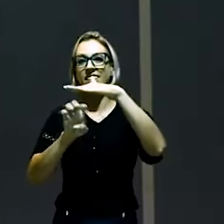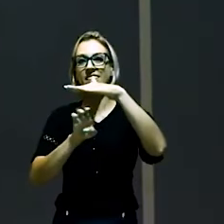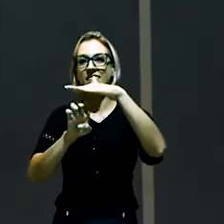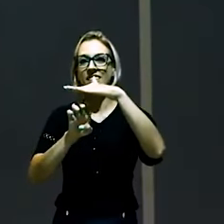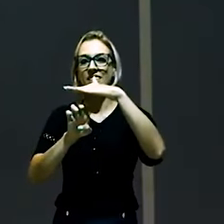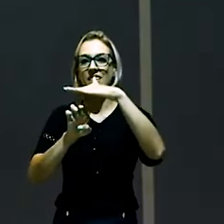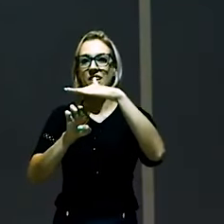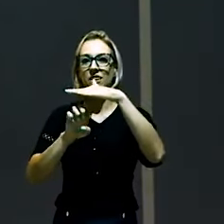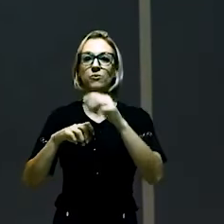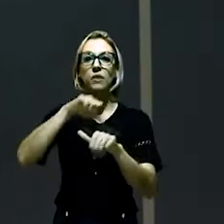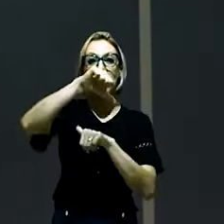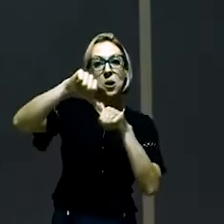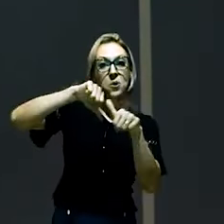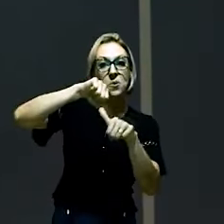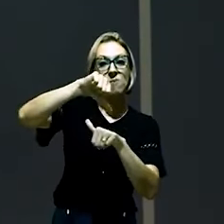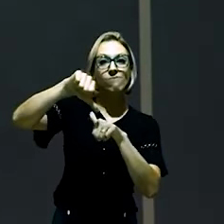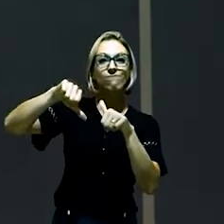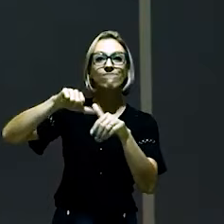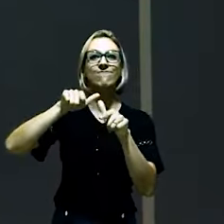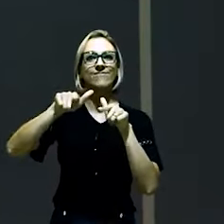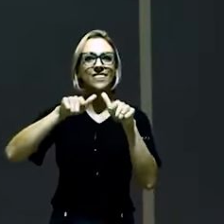ou que muda o uniforme, ou que muda o horário,